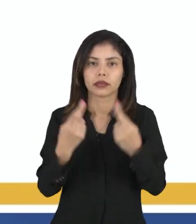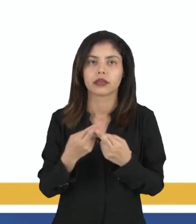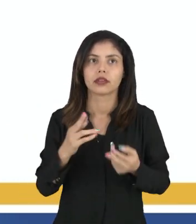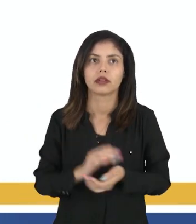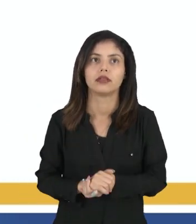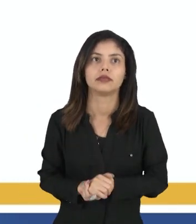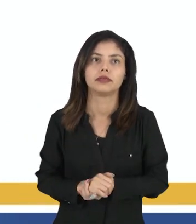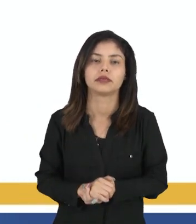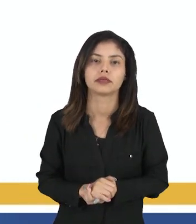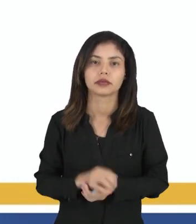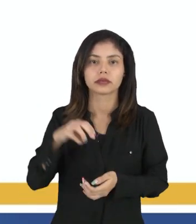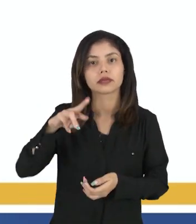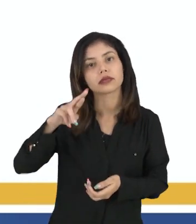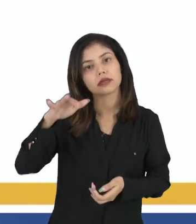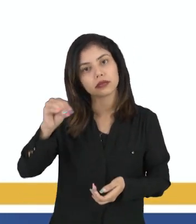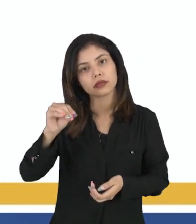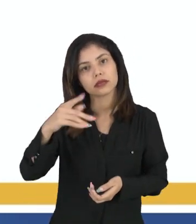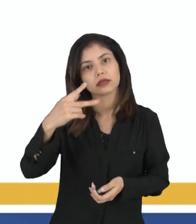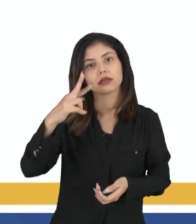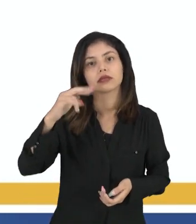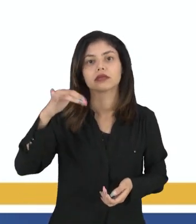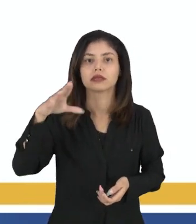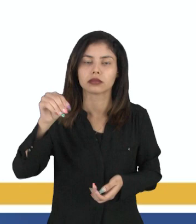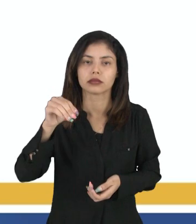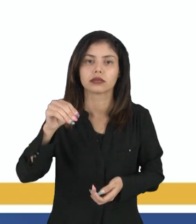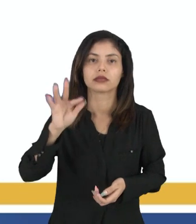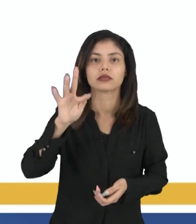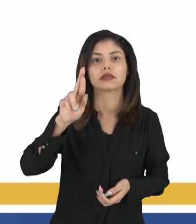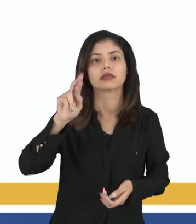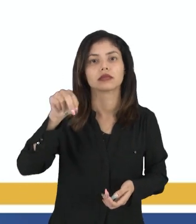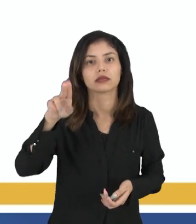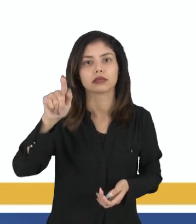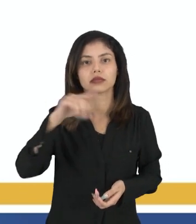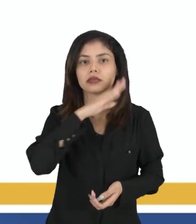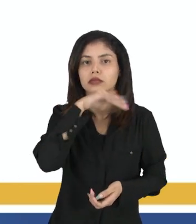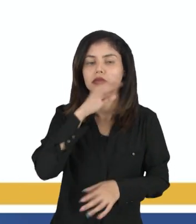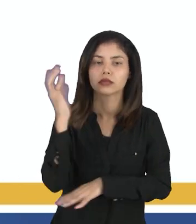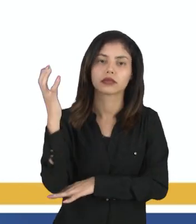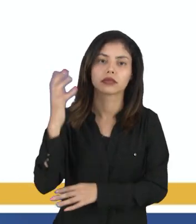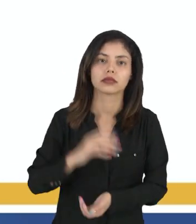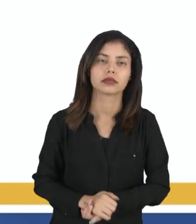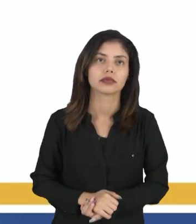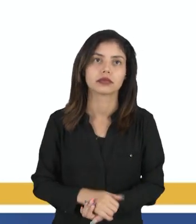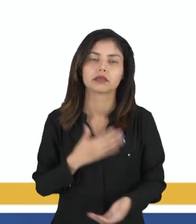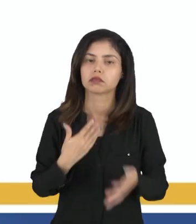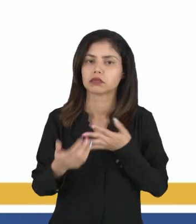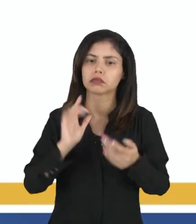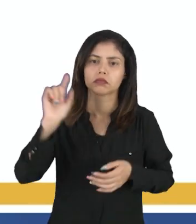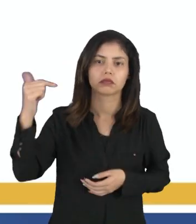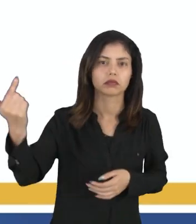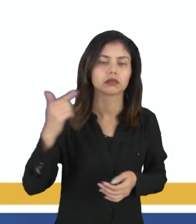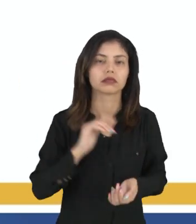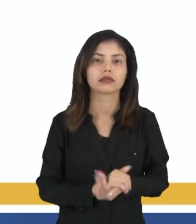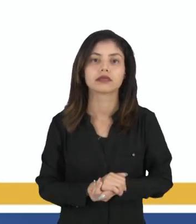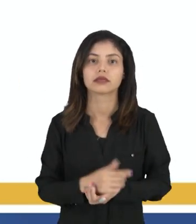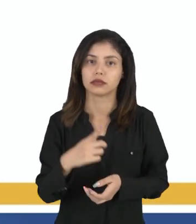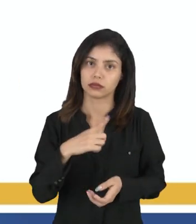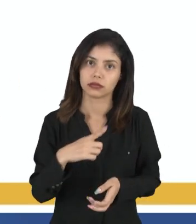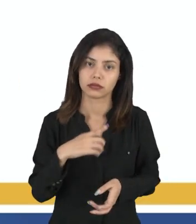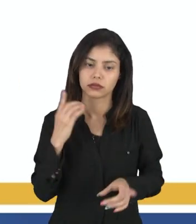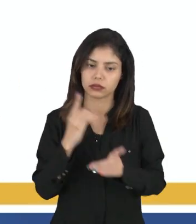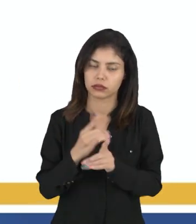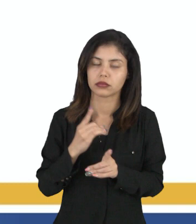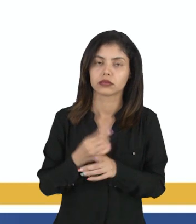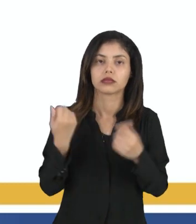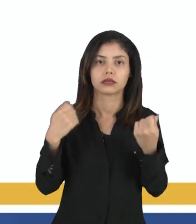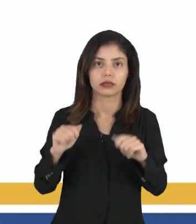desculpa. Reino Monera, protista, fungi, animal e vegetal. Qualquer organismo que vier a ser descoberto,